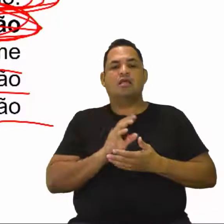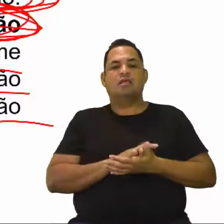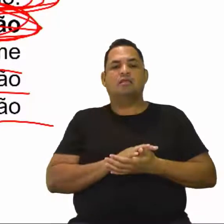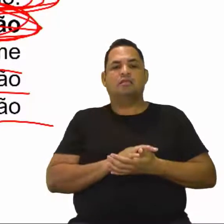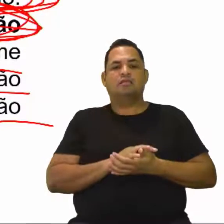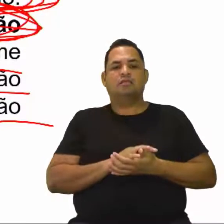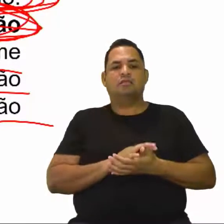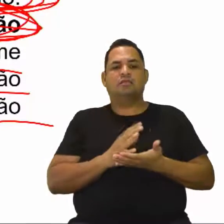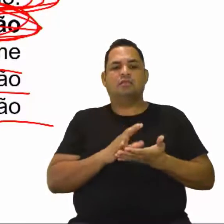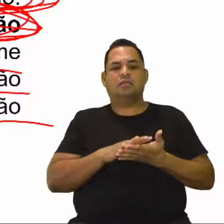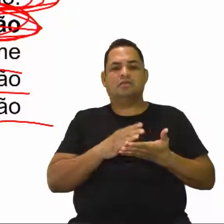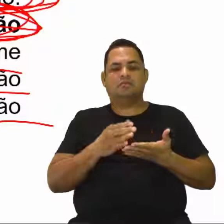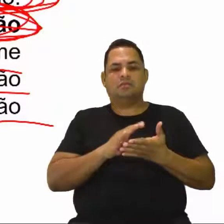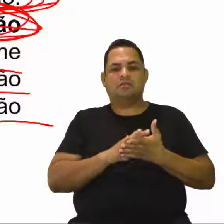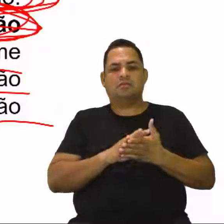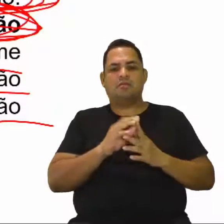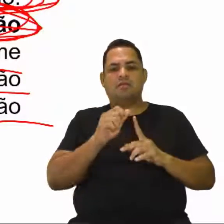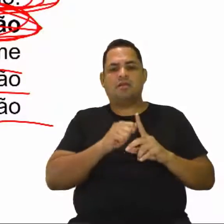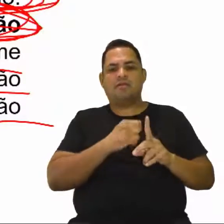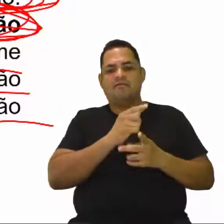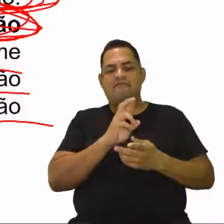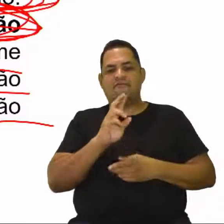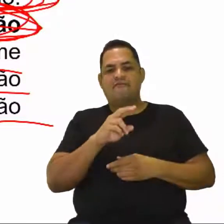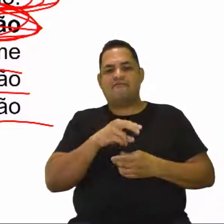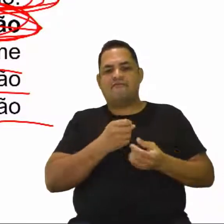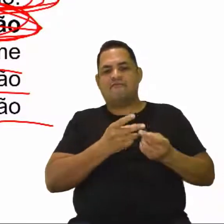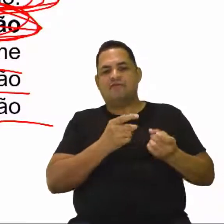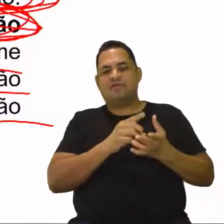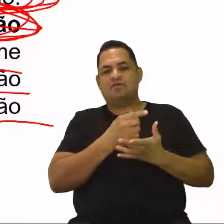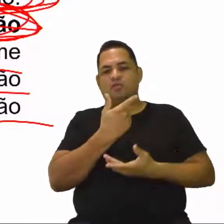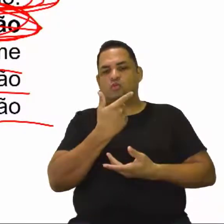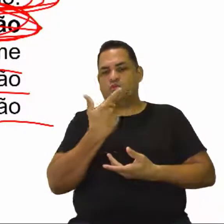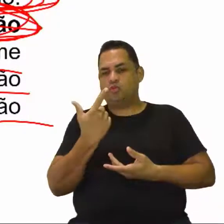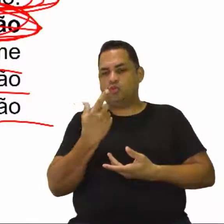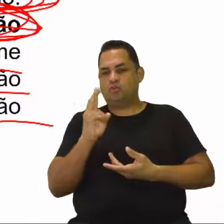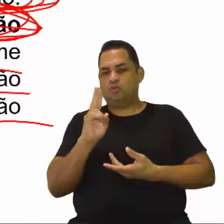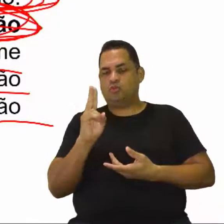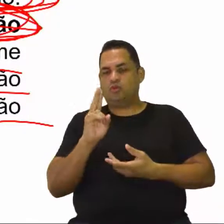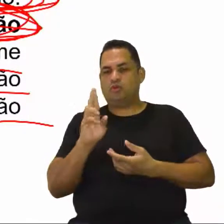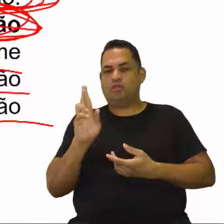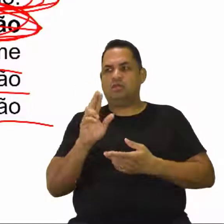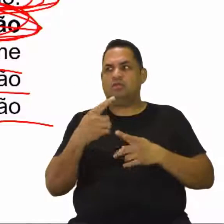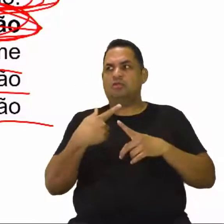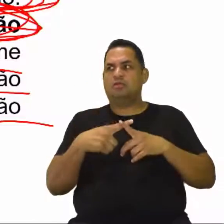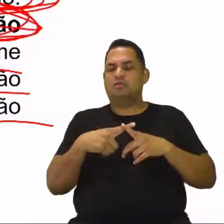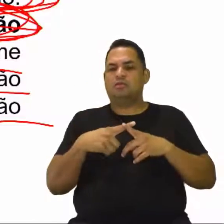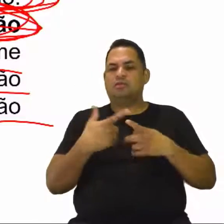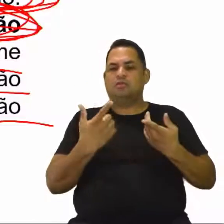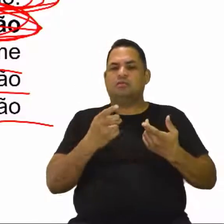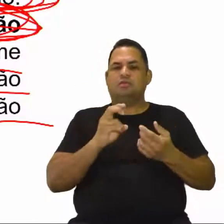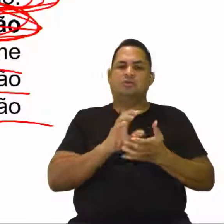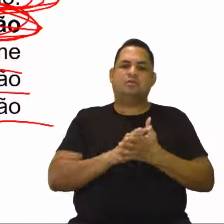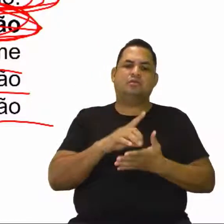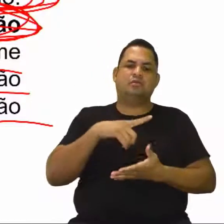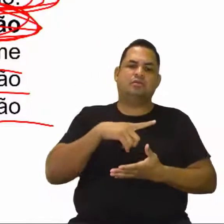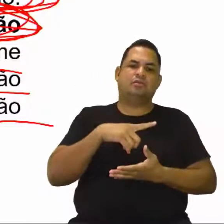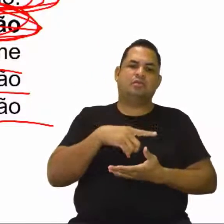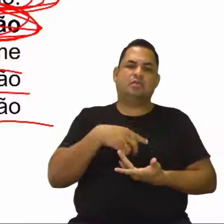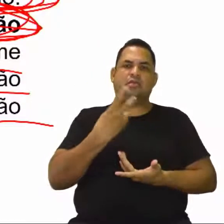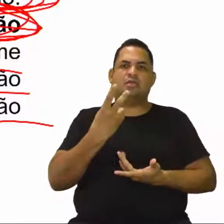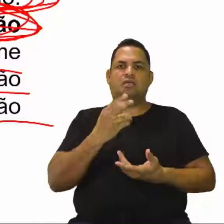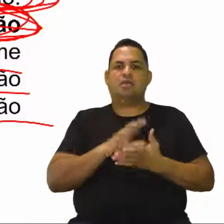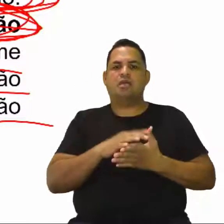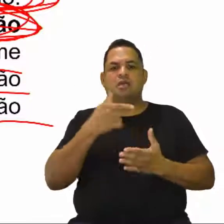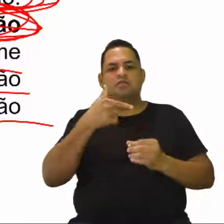de banana, ele vende por R$2. O cara lá na feira vende por 5. Mas por quê? Ele vai dizer, não, porque tem a gasolina, tem